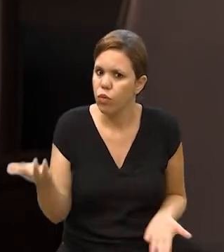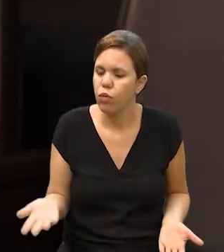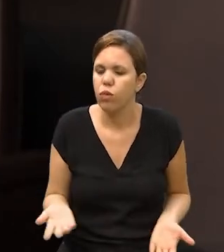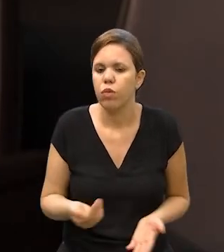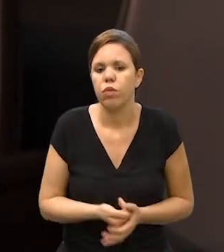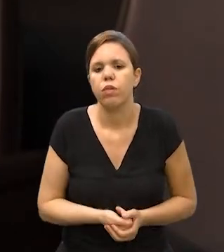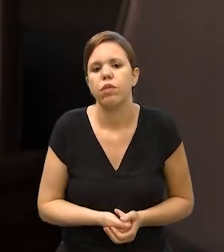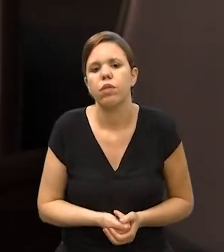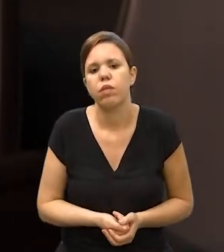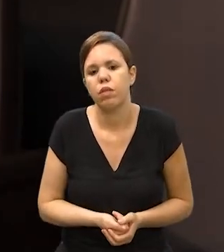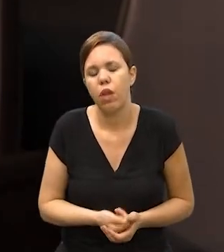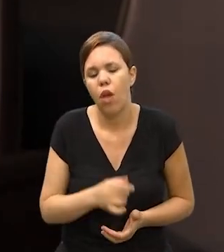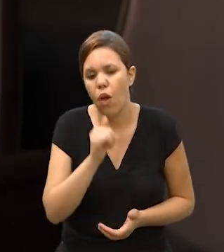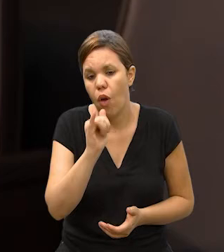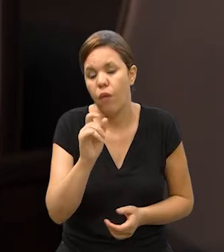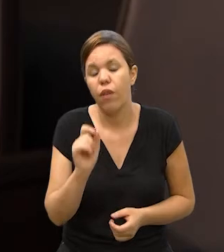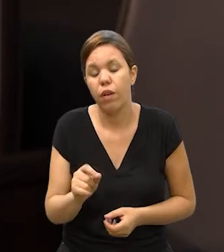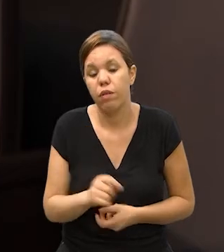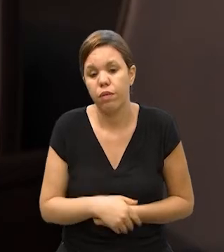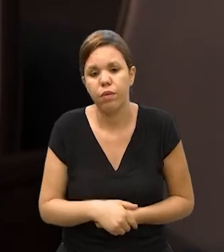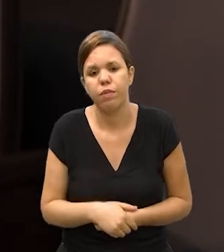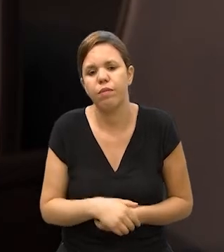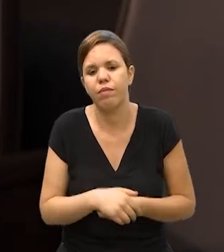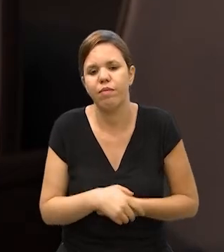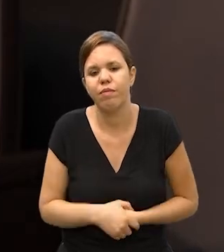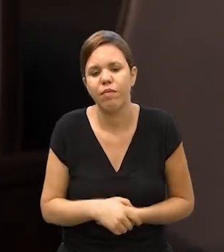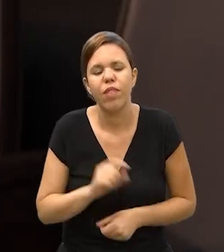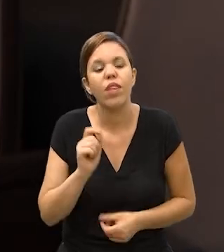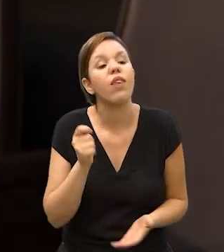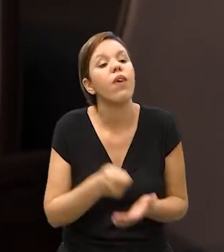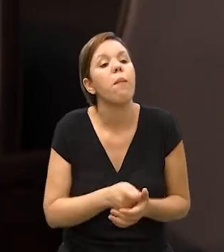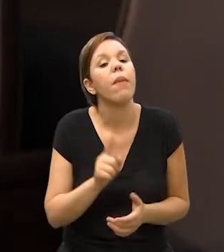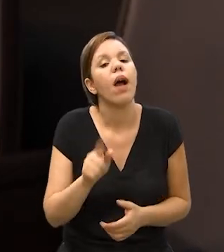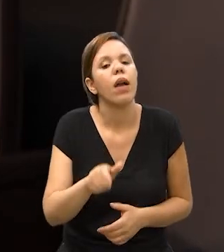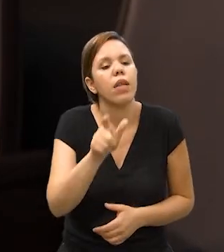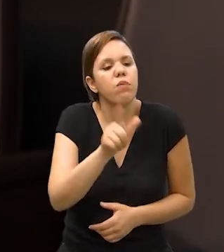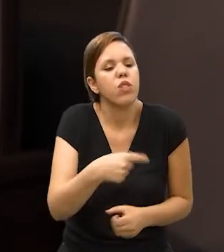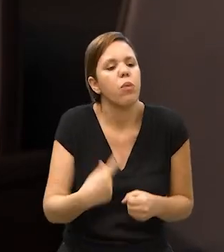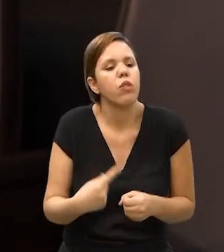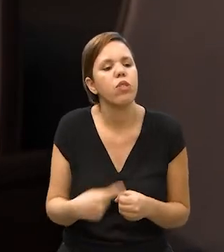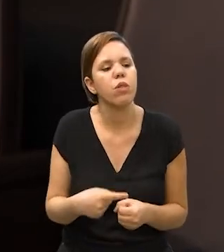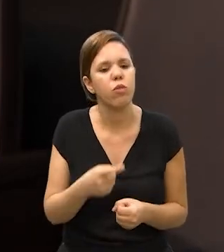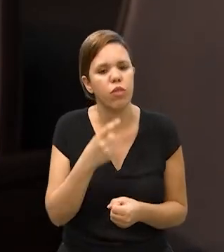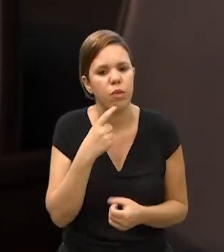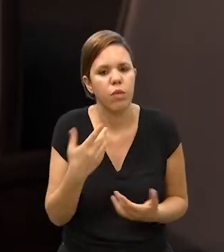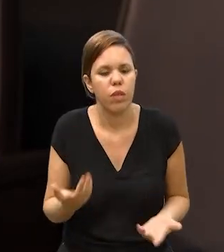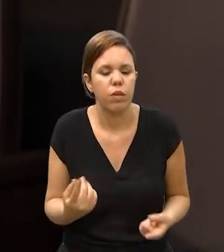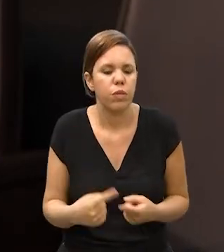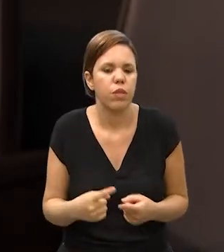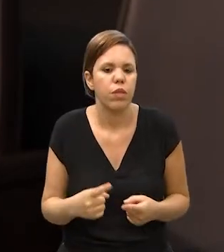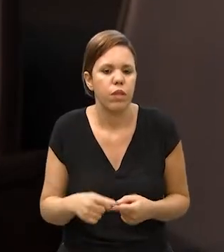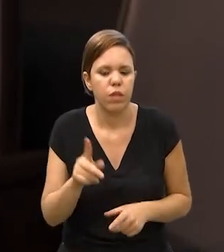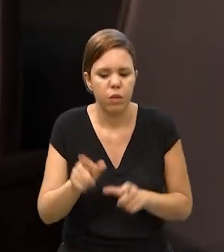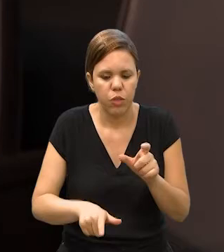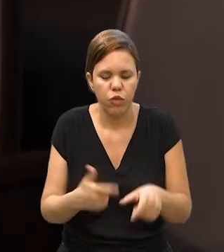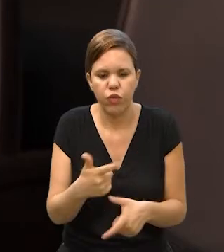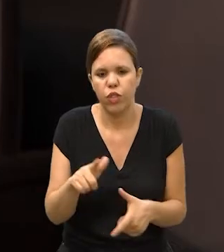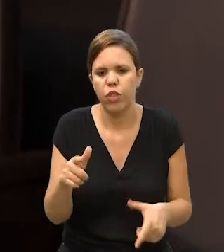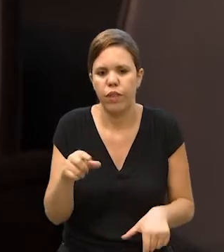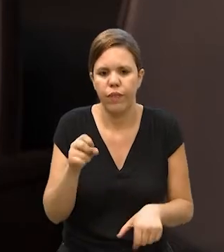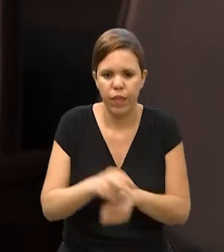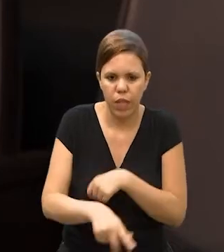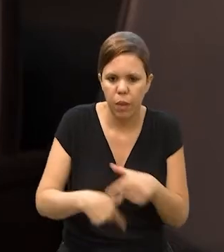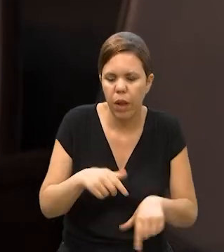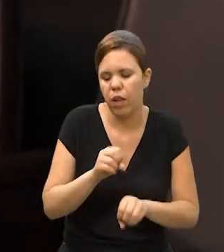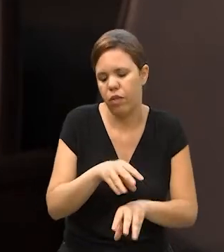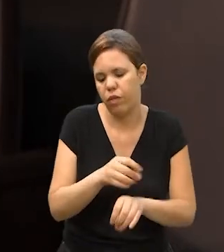e eu falo assim, quem vai pagar a conta vai ser o município de Campinas, né? Porque essa pessoa não vai ter emprego, essa pessoa não vai